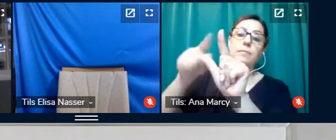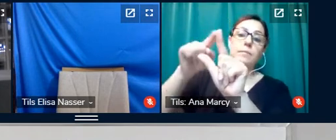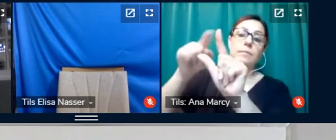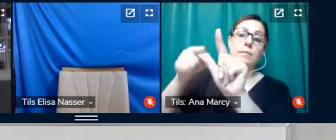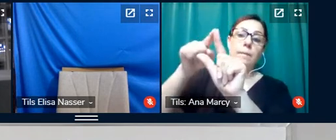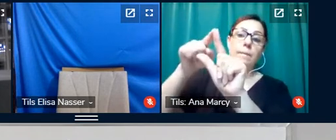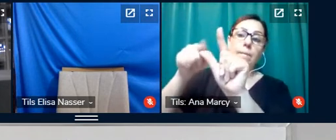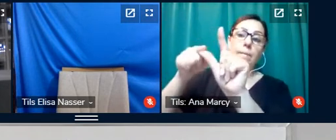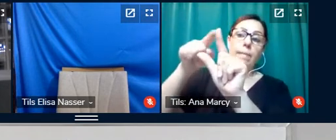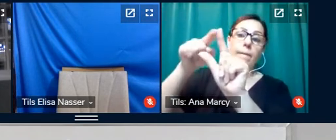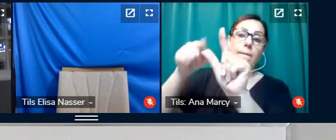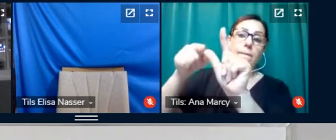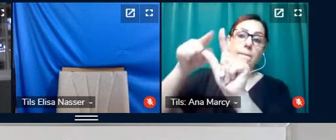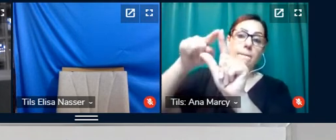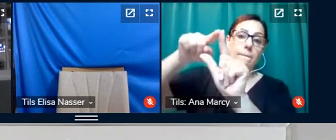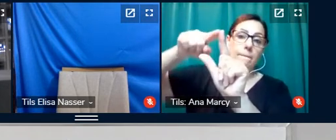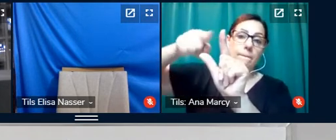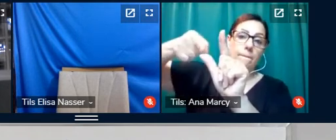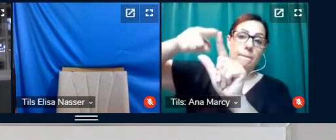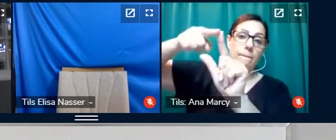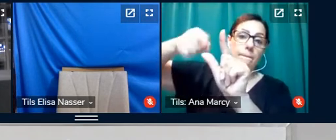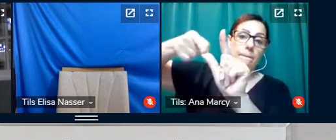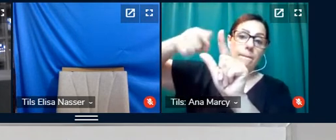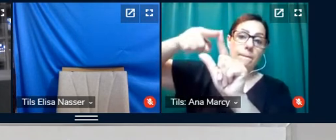Olhando para o ângulo.